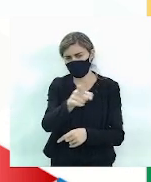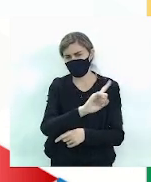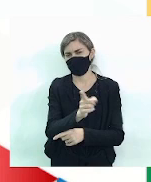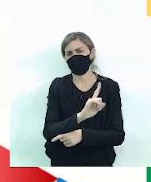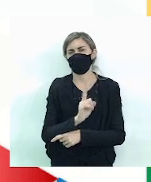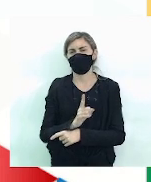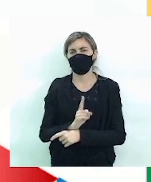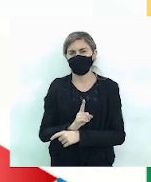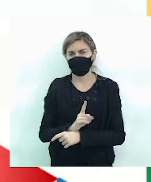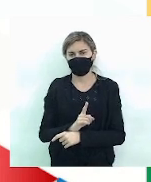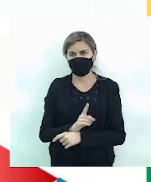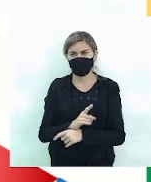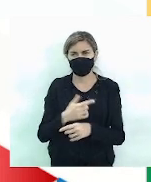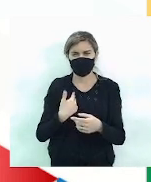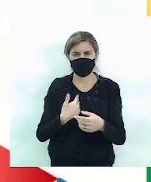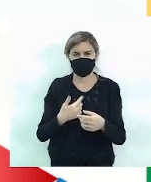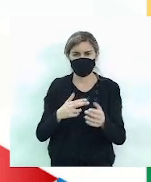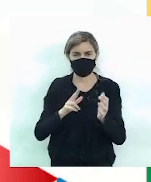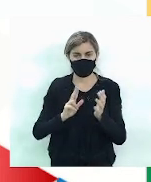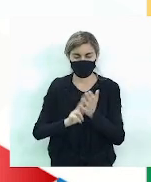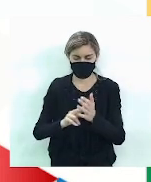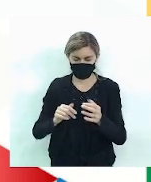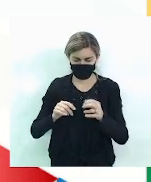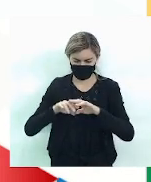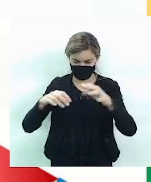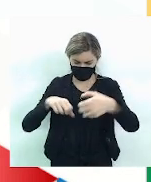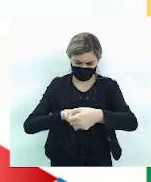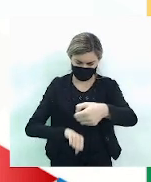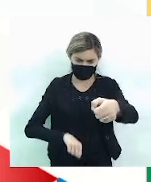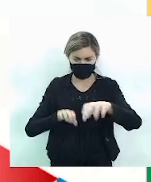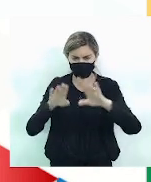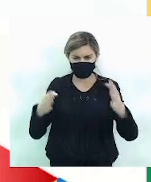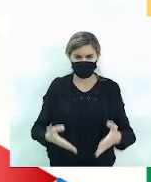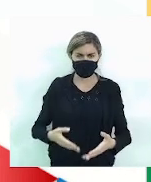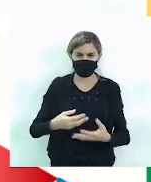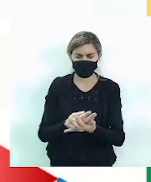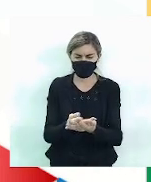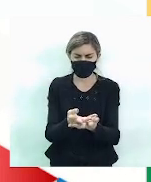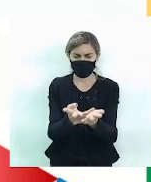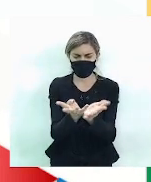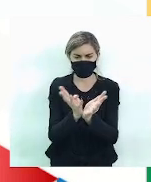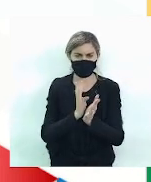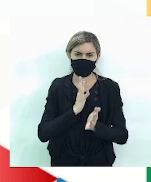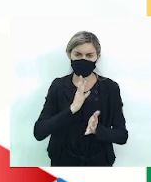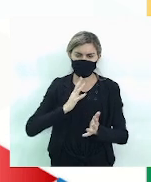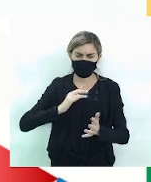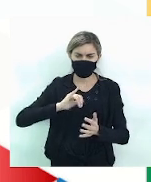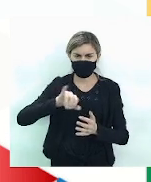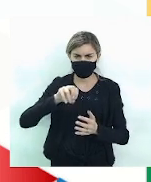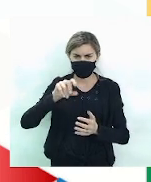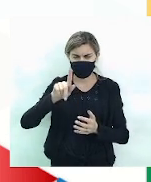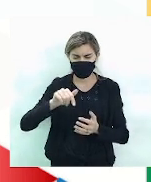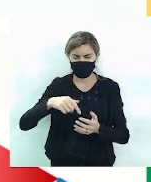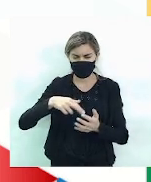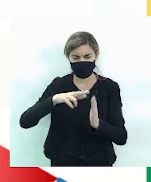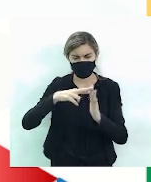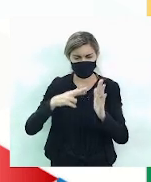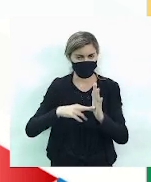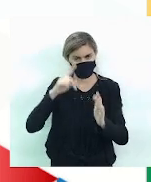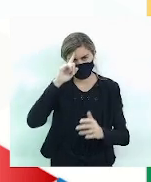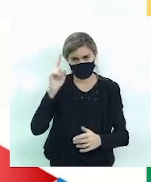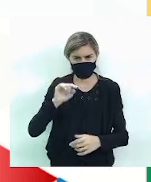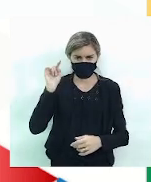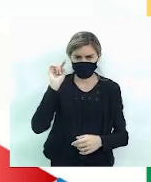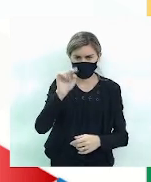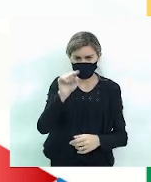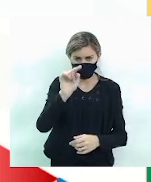você, mas não. Cartaz na mesa, o jogador conhece o jogo pela regra. Vê agora. Não sabes tu, veja